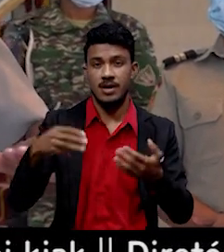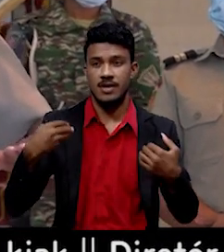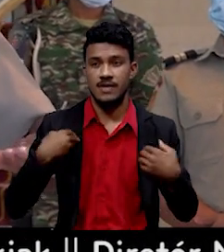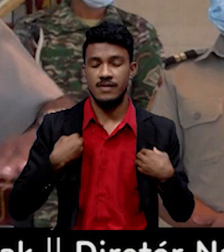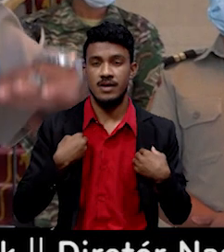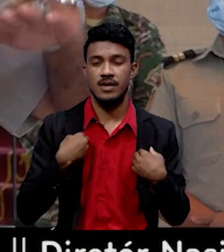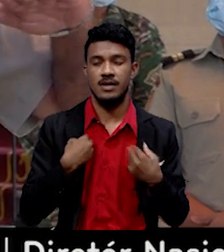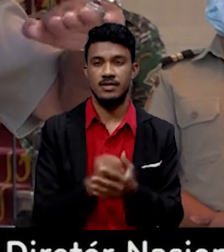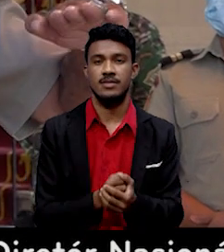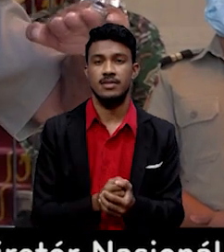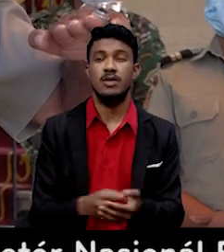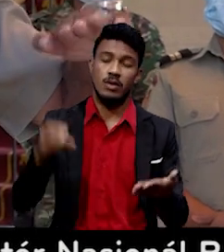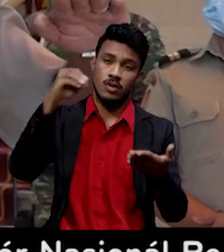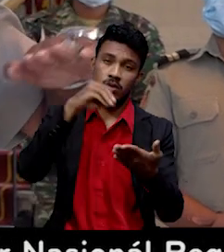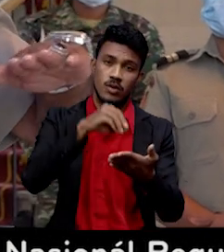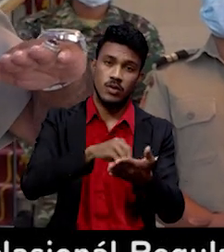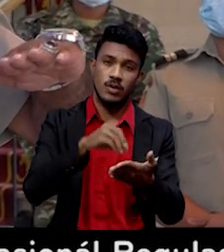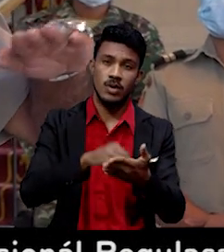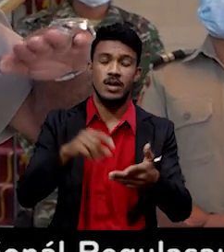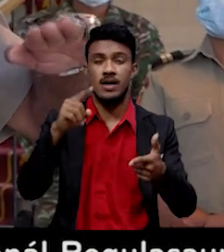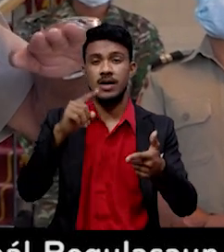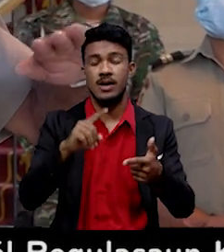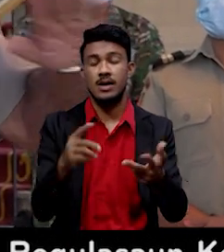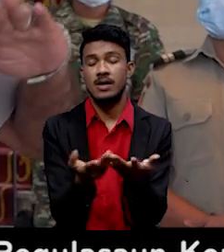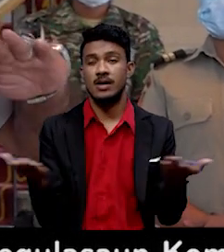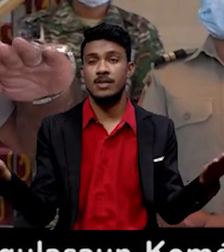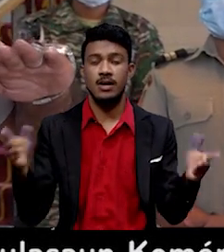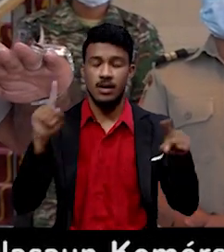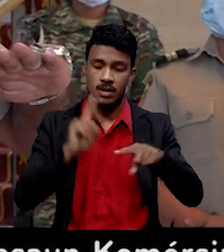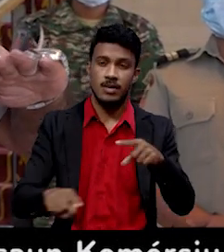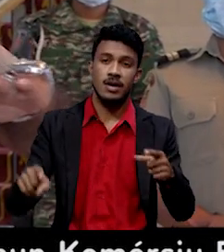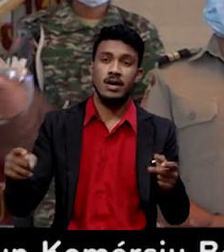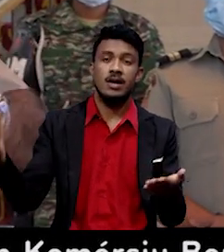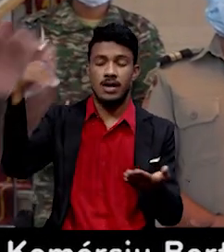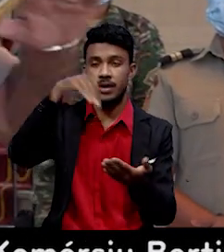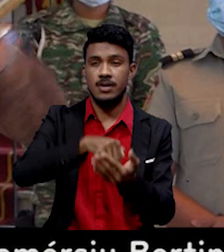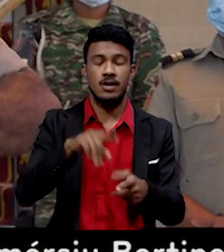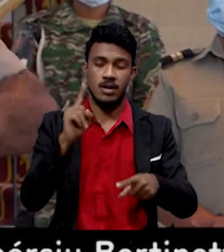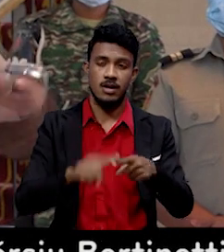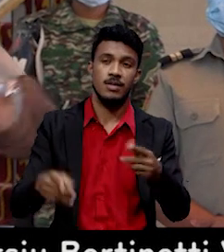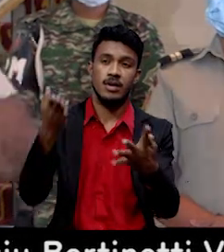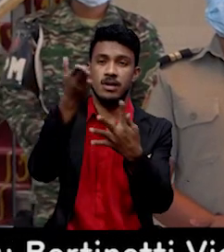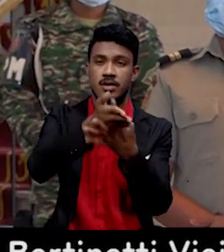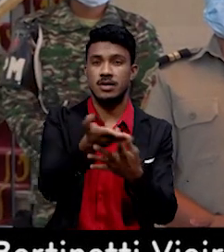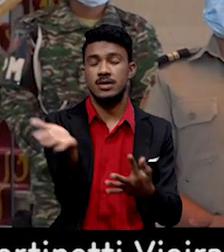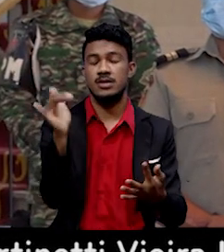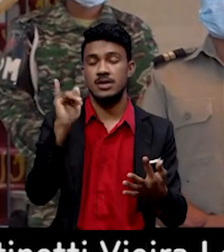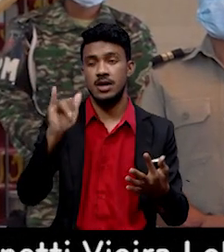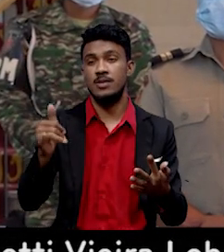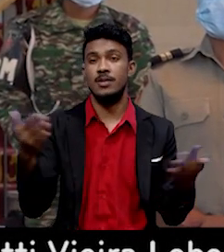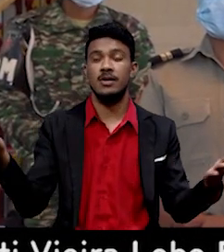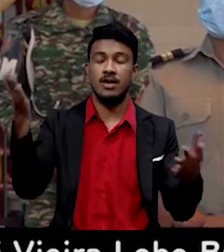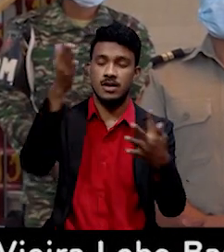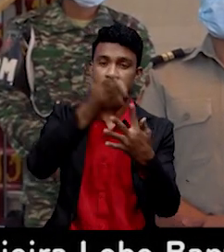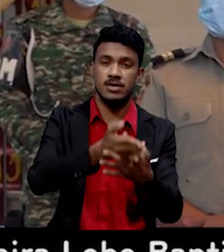sistematizar mak to ona nivel ida ne be atu label repete ne la ni laku ona ne label tamon mas si sira ida poin tamane tamba ser foi mahau buat ida